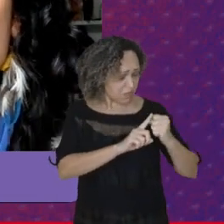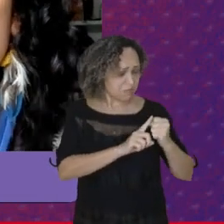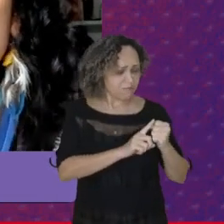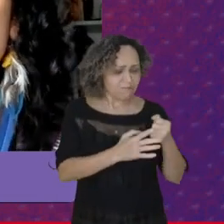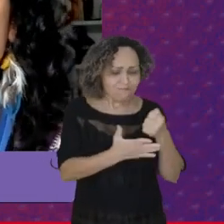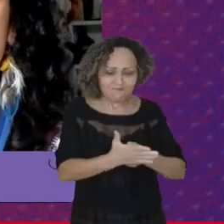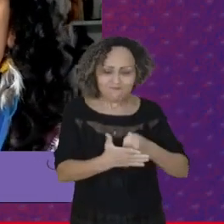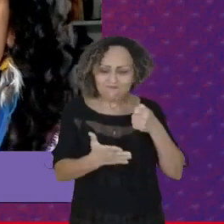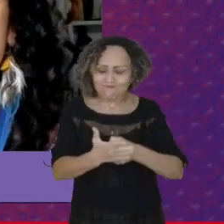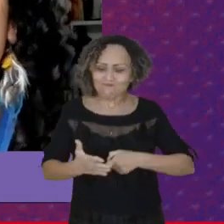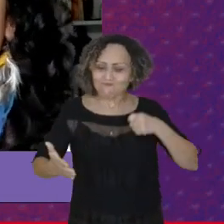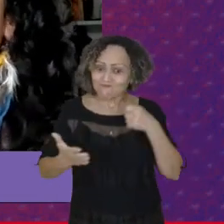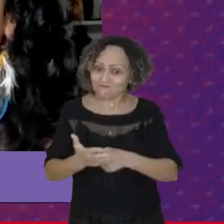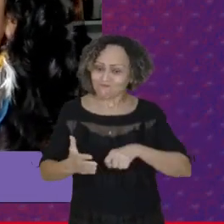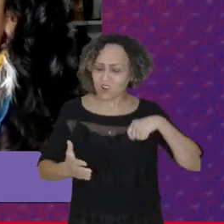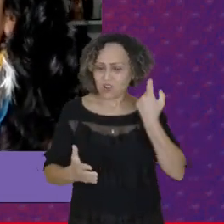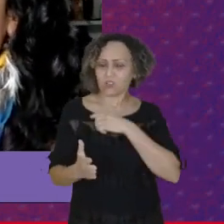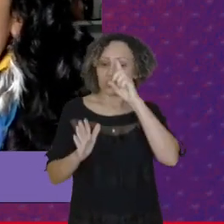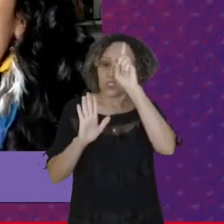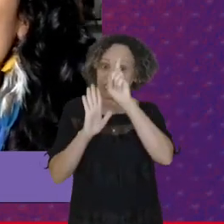esses direitos e para poder